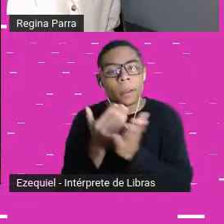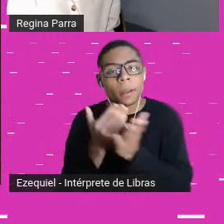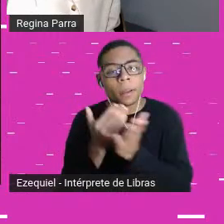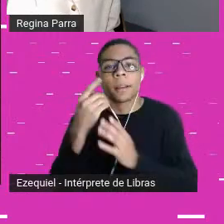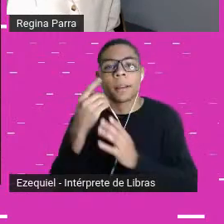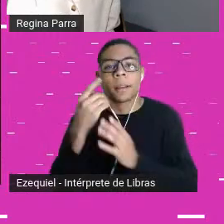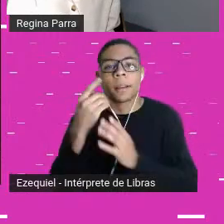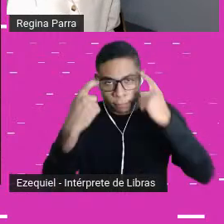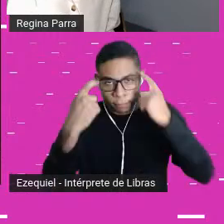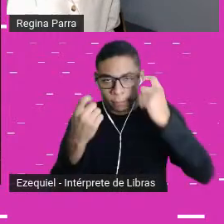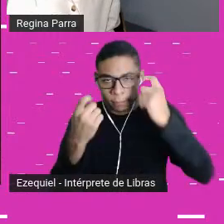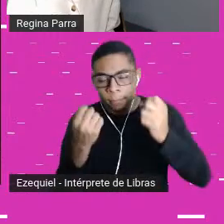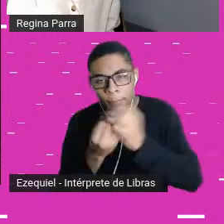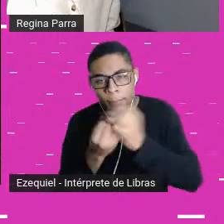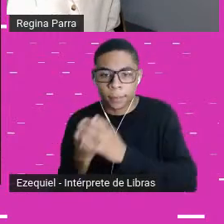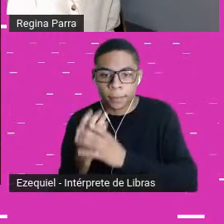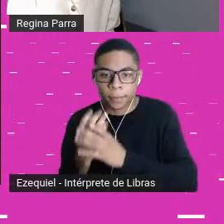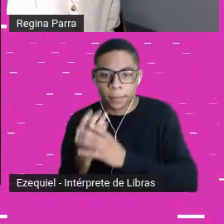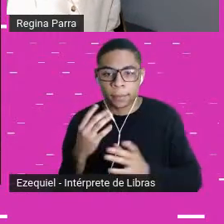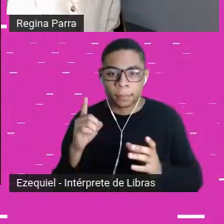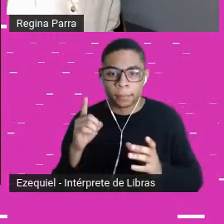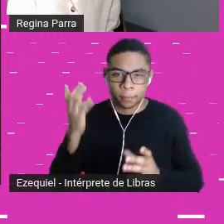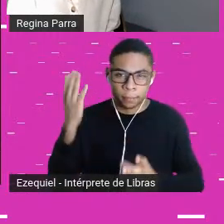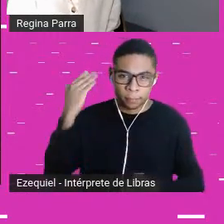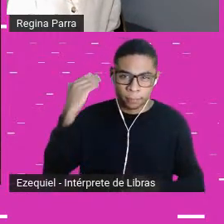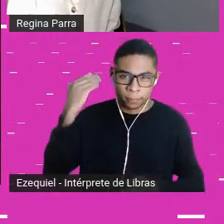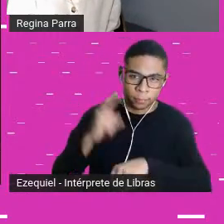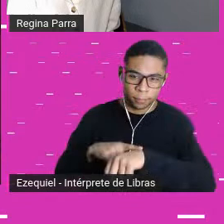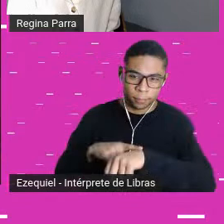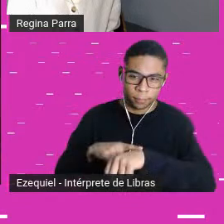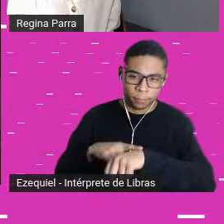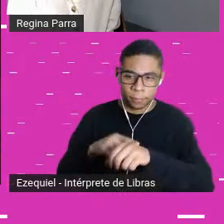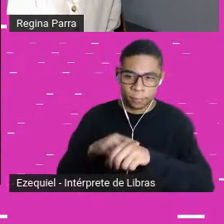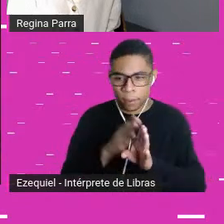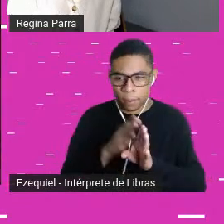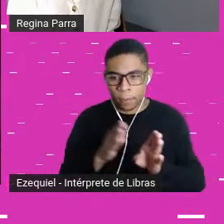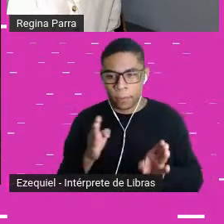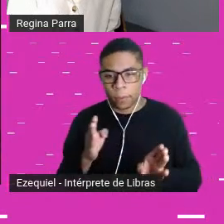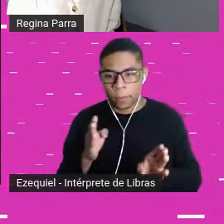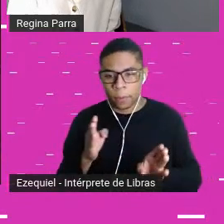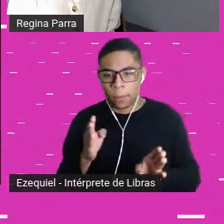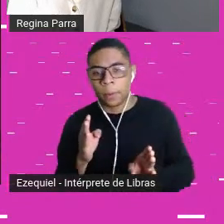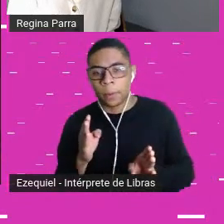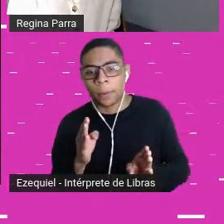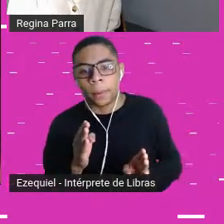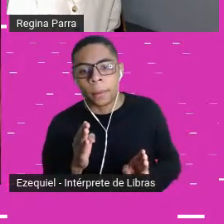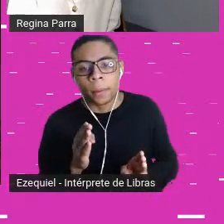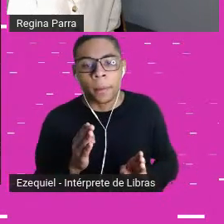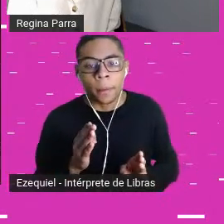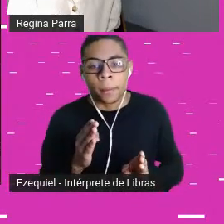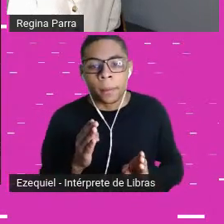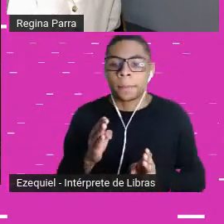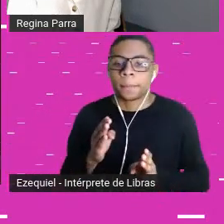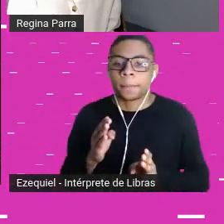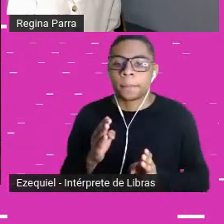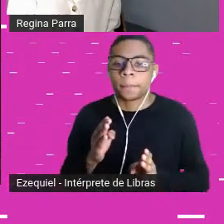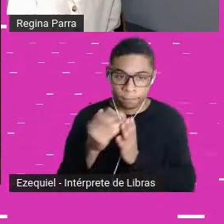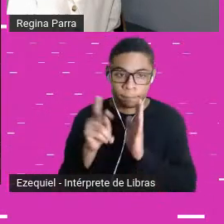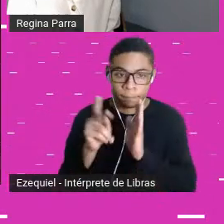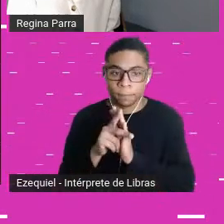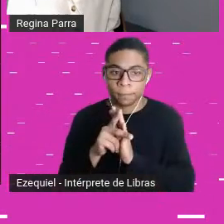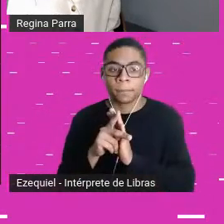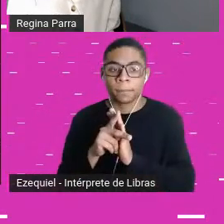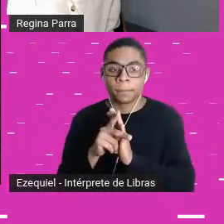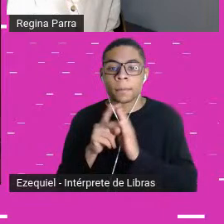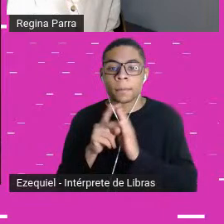E a Medeia já estava acontecendo no Belenzinho nesse momento, então, quando eu entrei, tinha todo esse movimento da